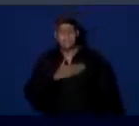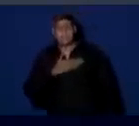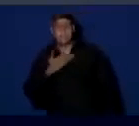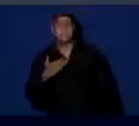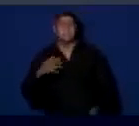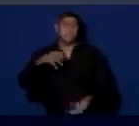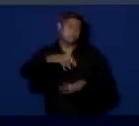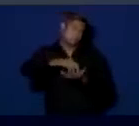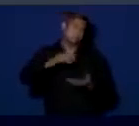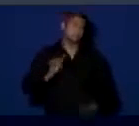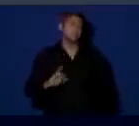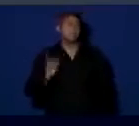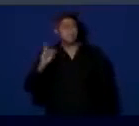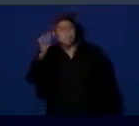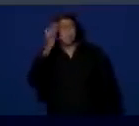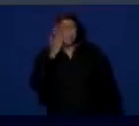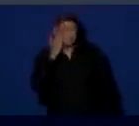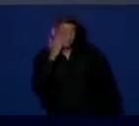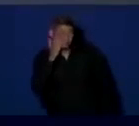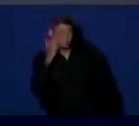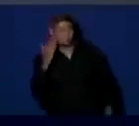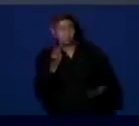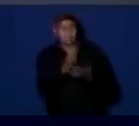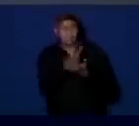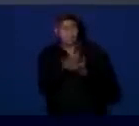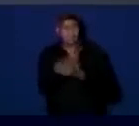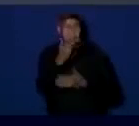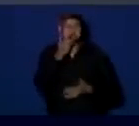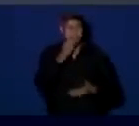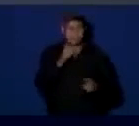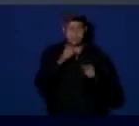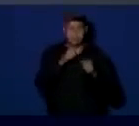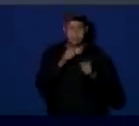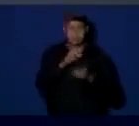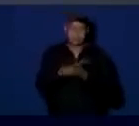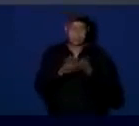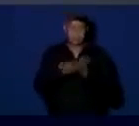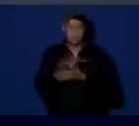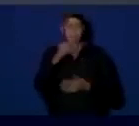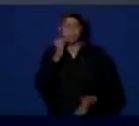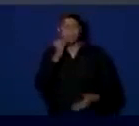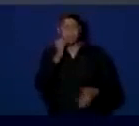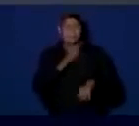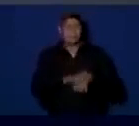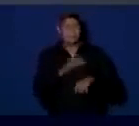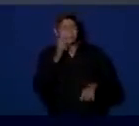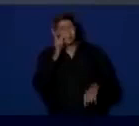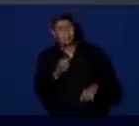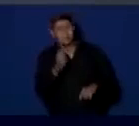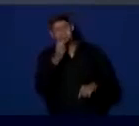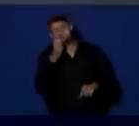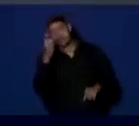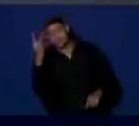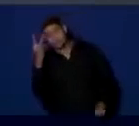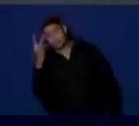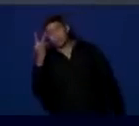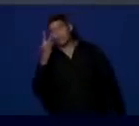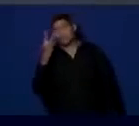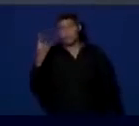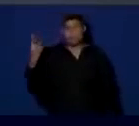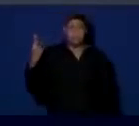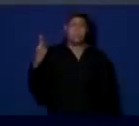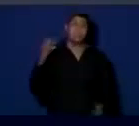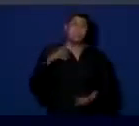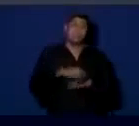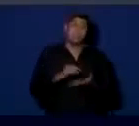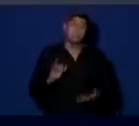setor de energia, que, aliás, do ponto de vista de ineficiência e de disfuncionalidade, é a oportunidade mais interessante, acho que para 22, 23, é o que vai acontecer no setor